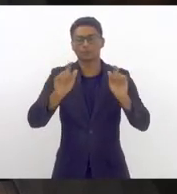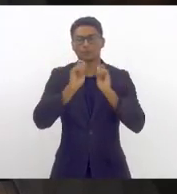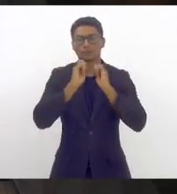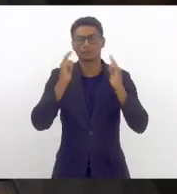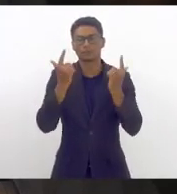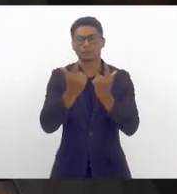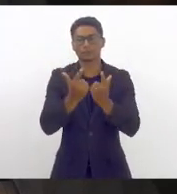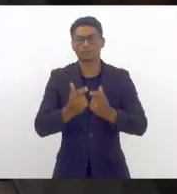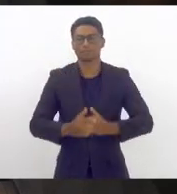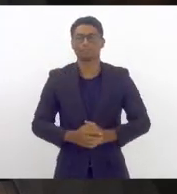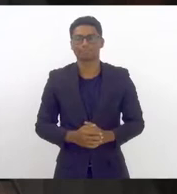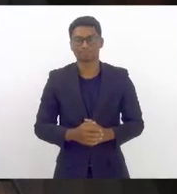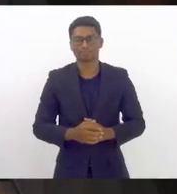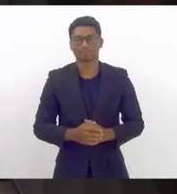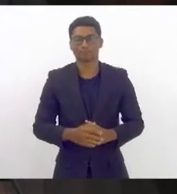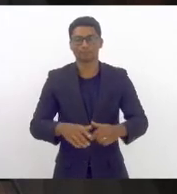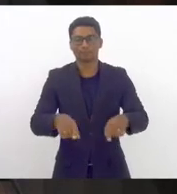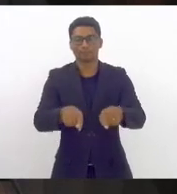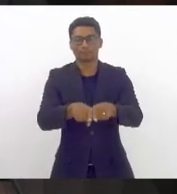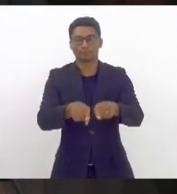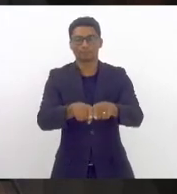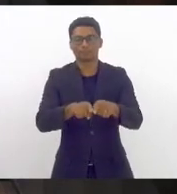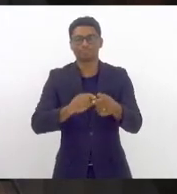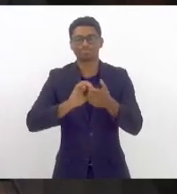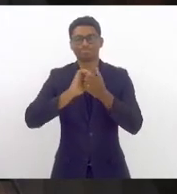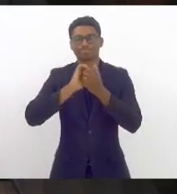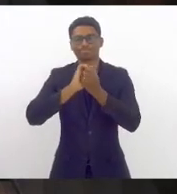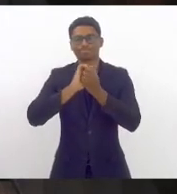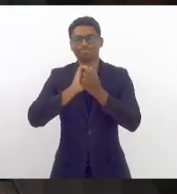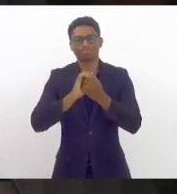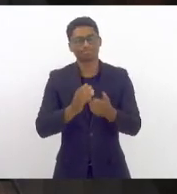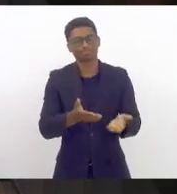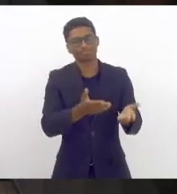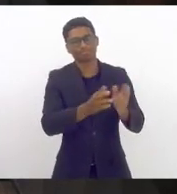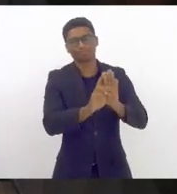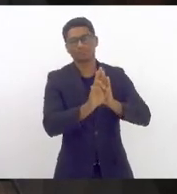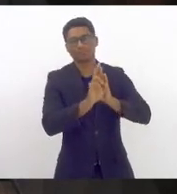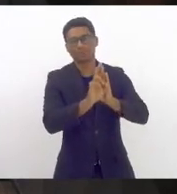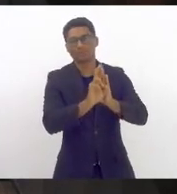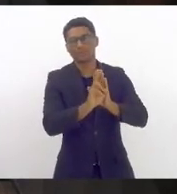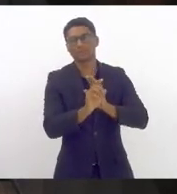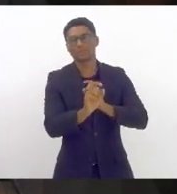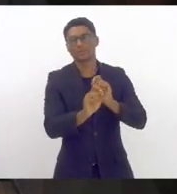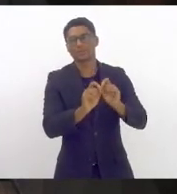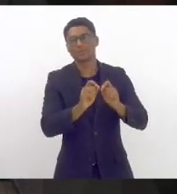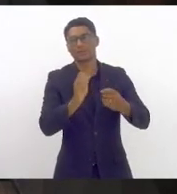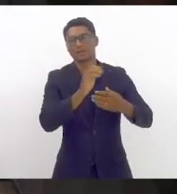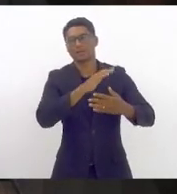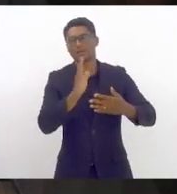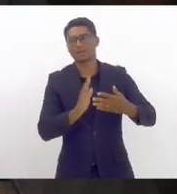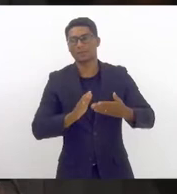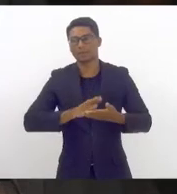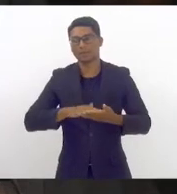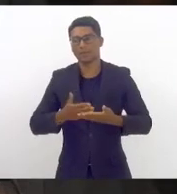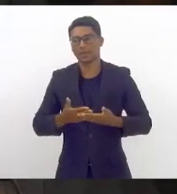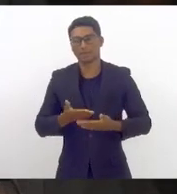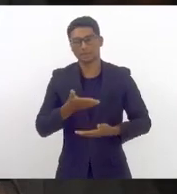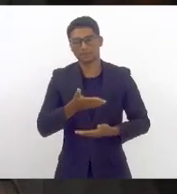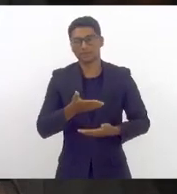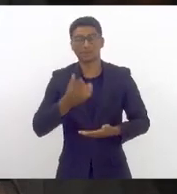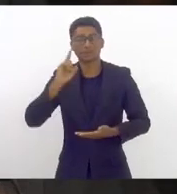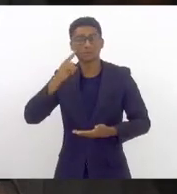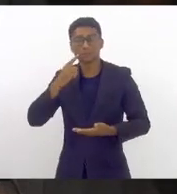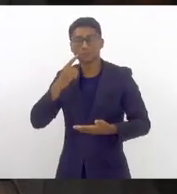Alerta e saudade também o senhor representante da linguagem de libras que leva a nossa